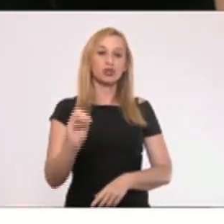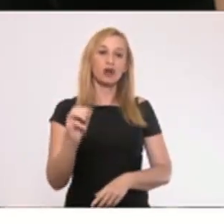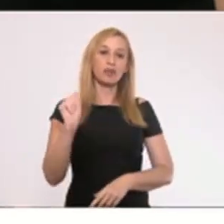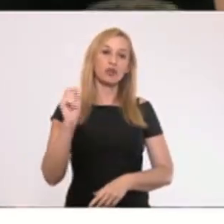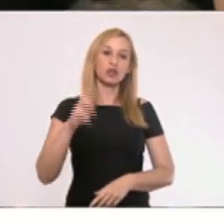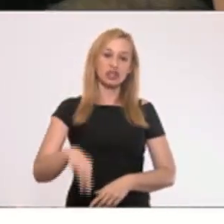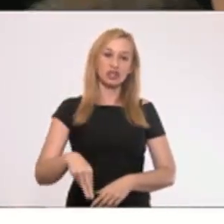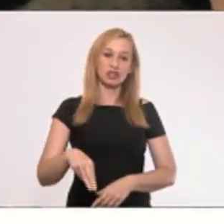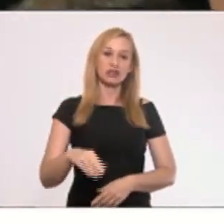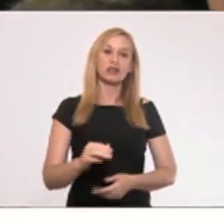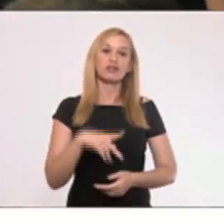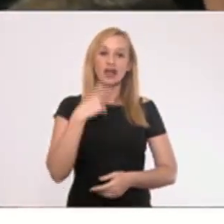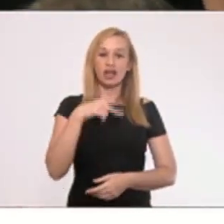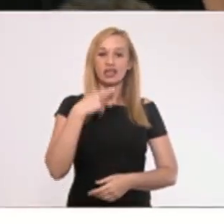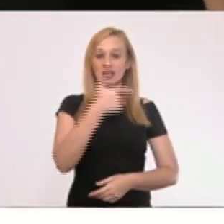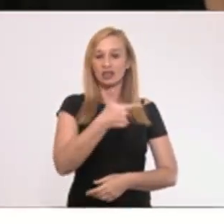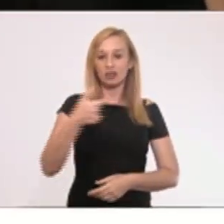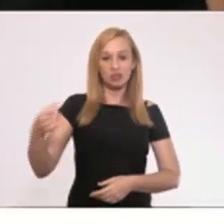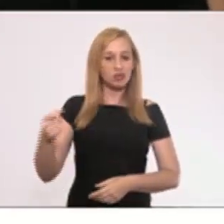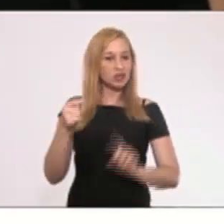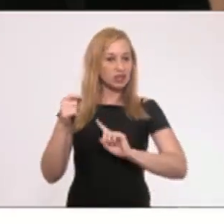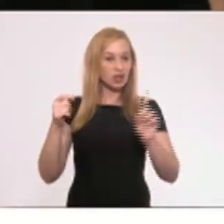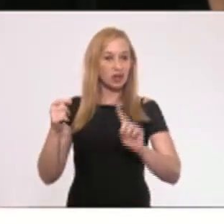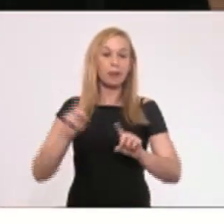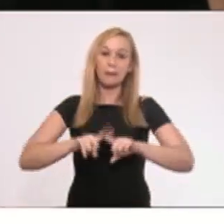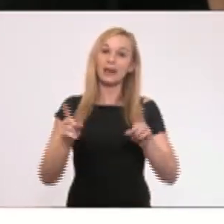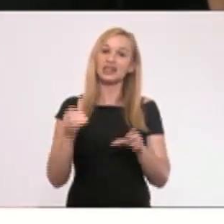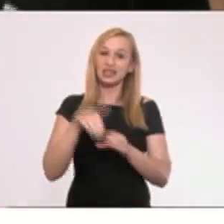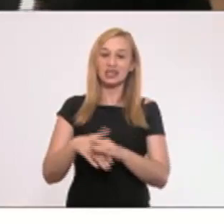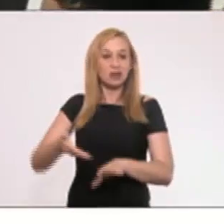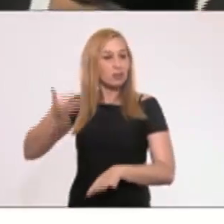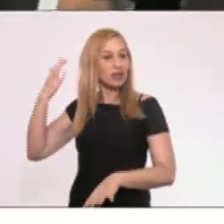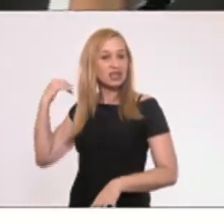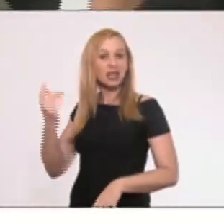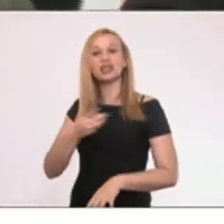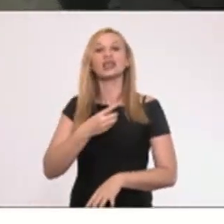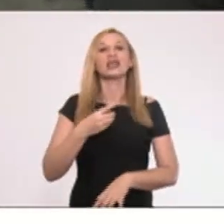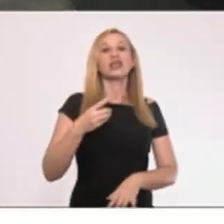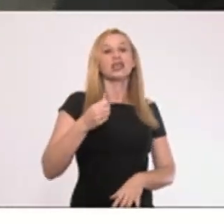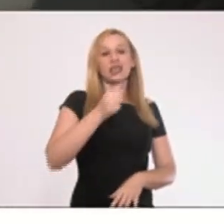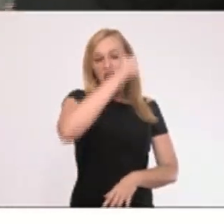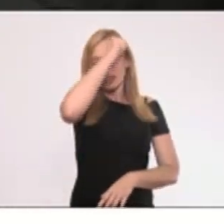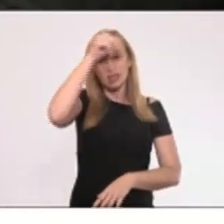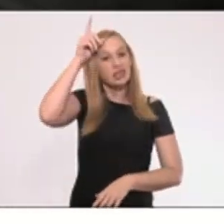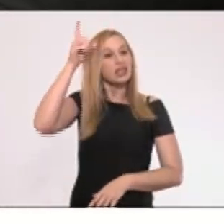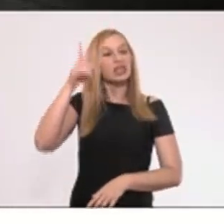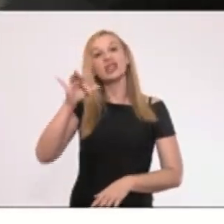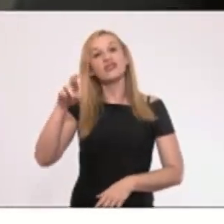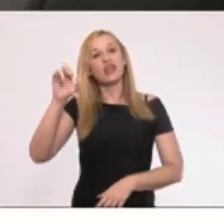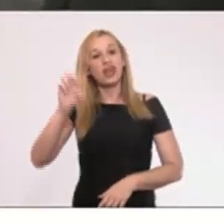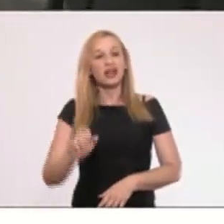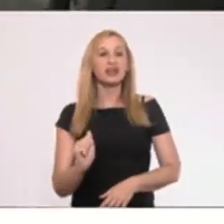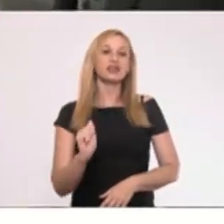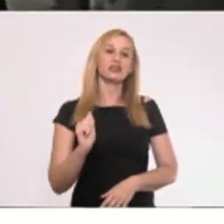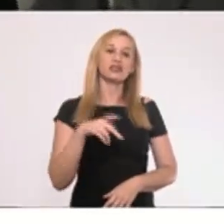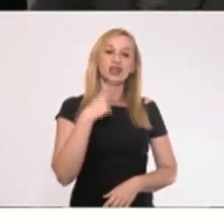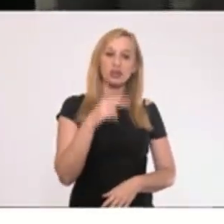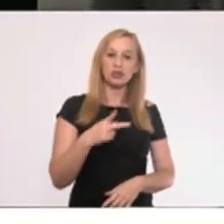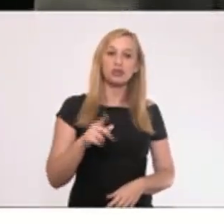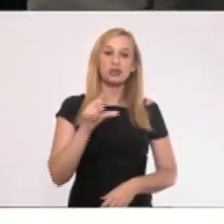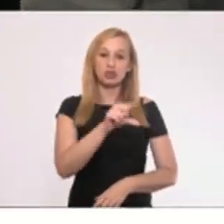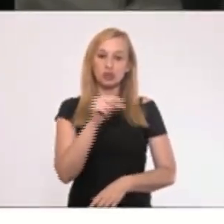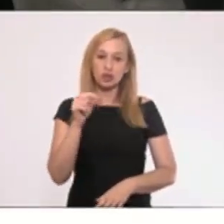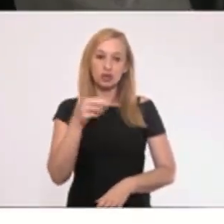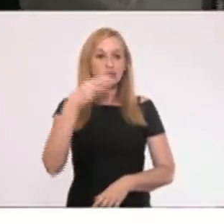eleição 2020, mas foi tratada a eleição passada, onde Crivella falou que foi eleitor do Ibson Witson.